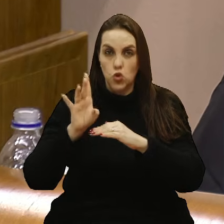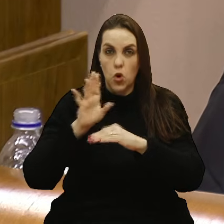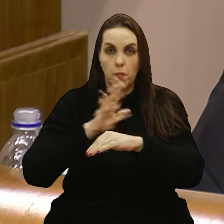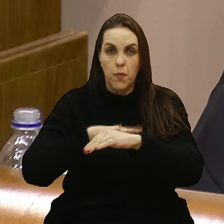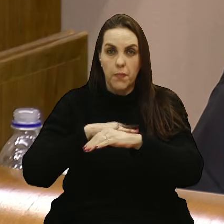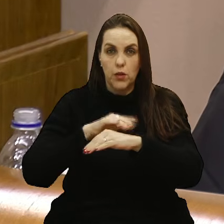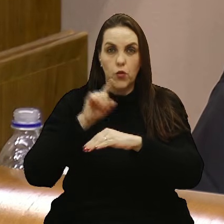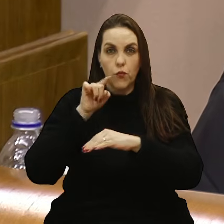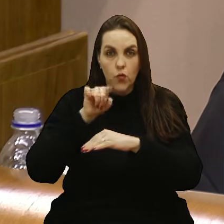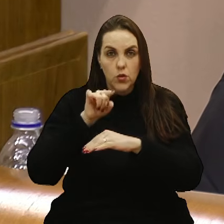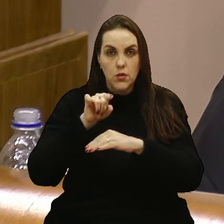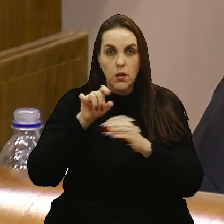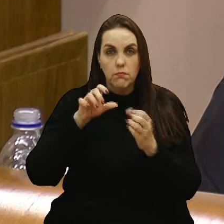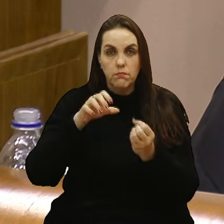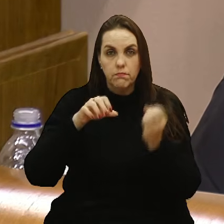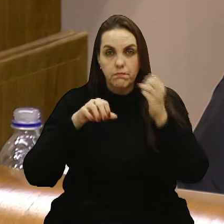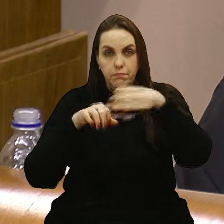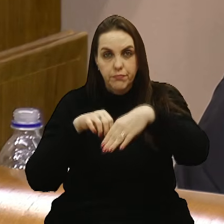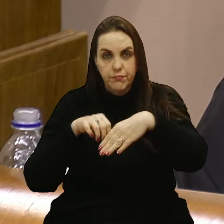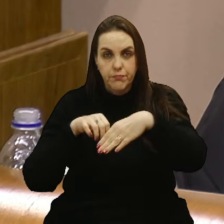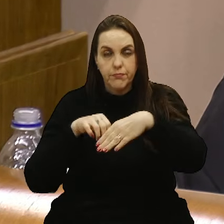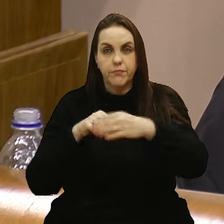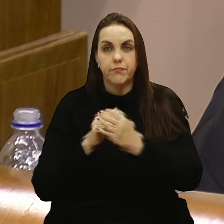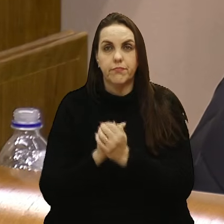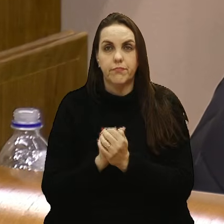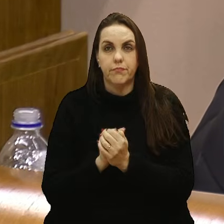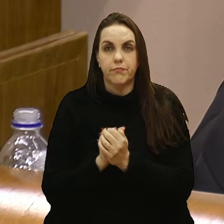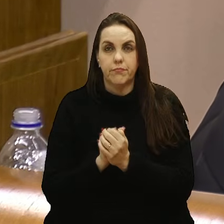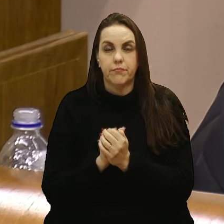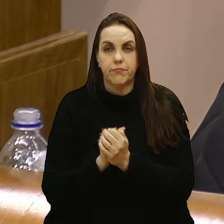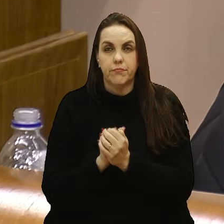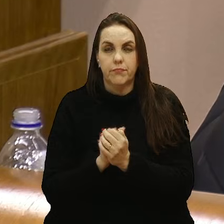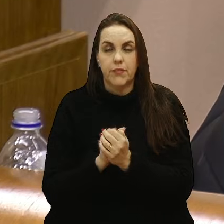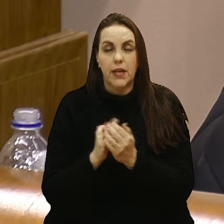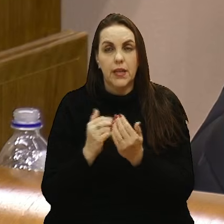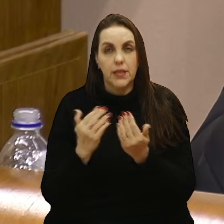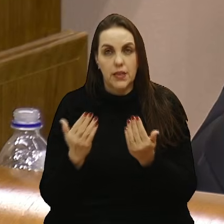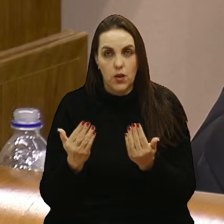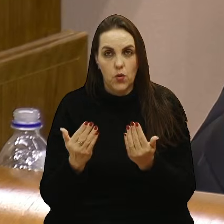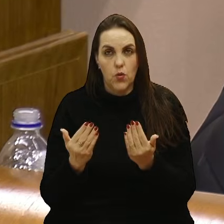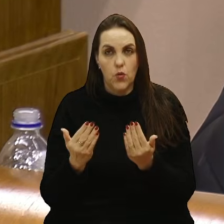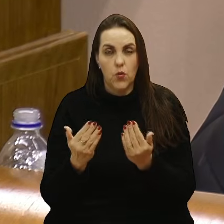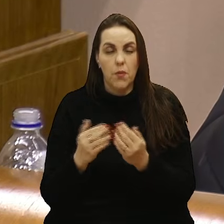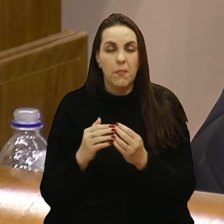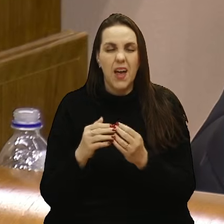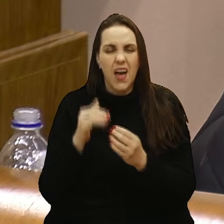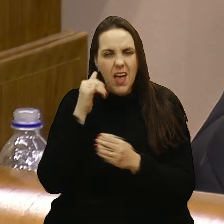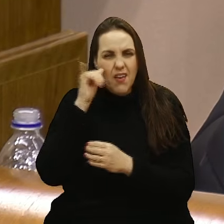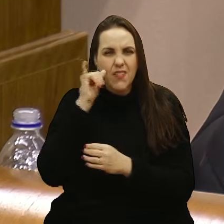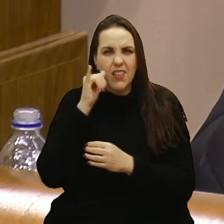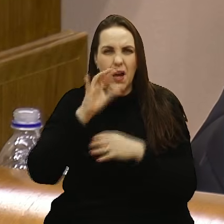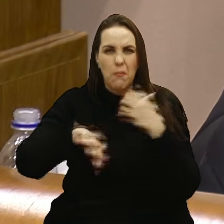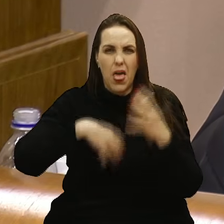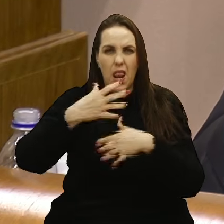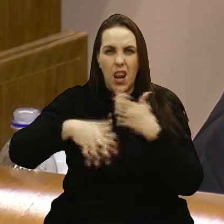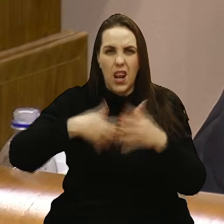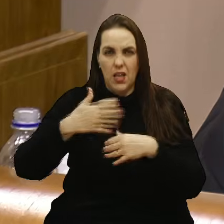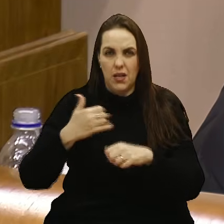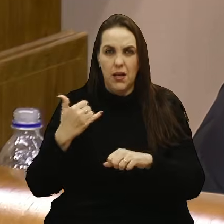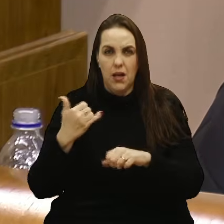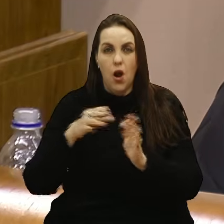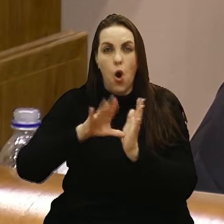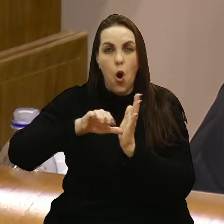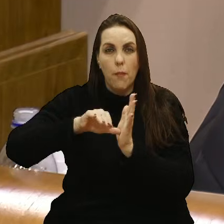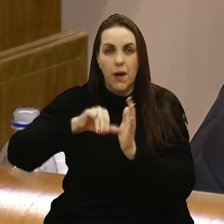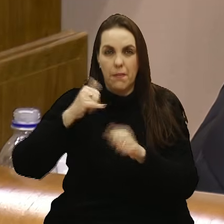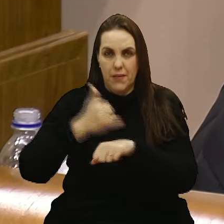você for fazer o basculamento. Então, o antivandalismo de metal. Nós